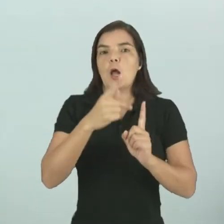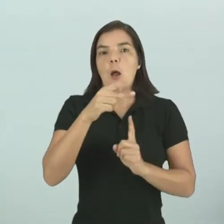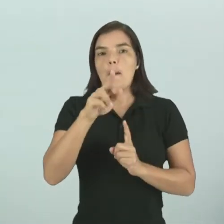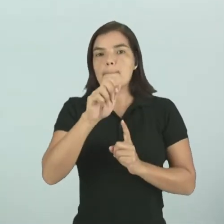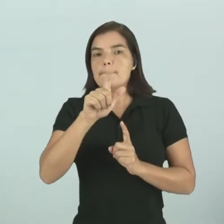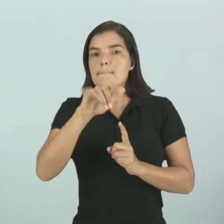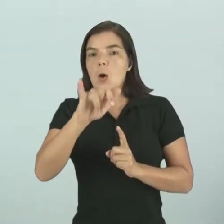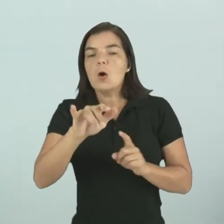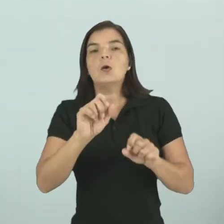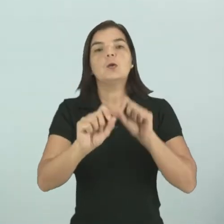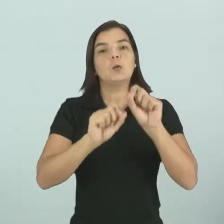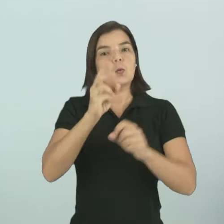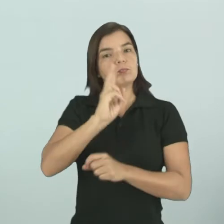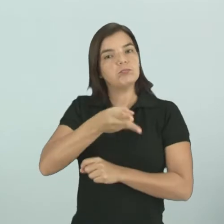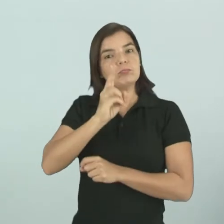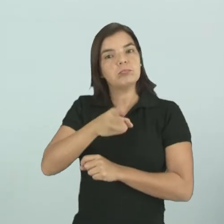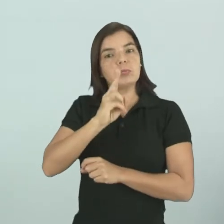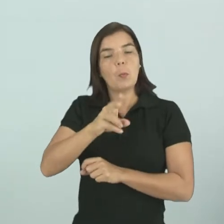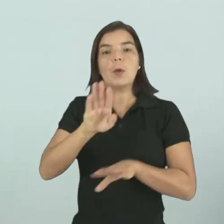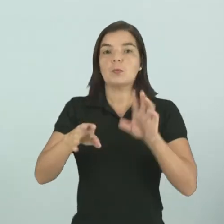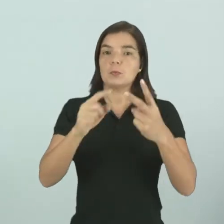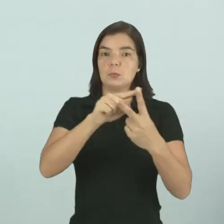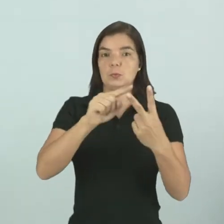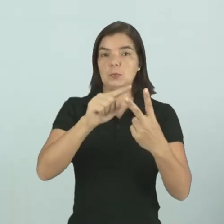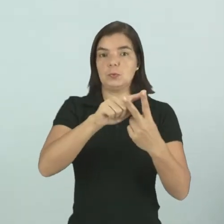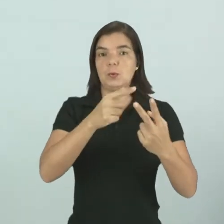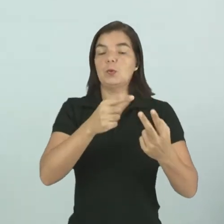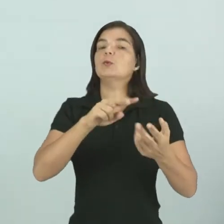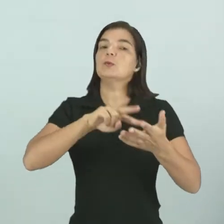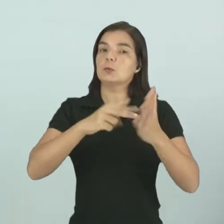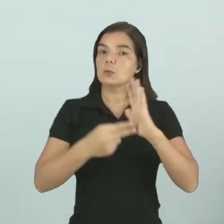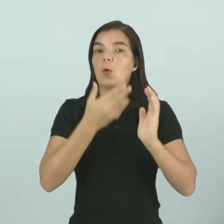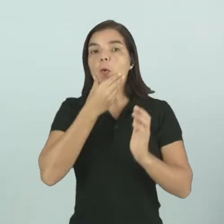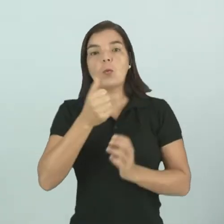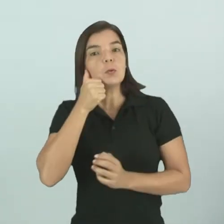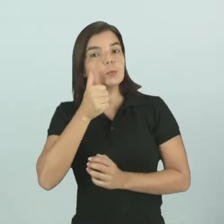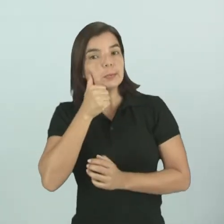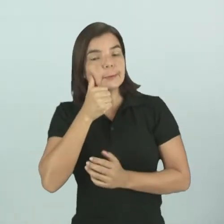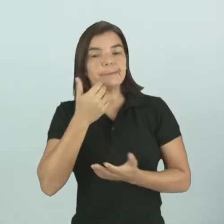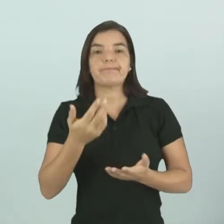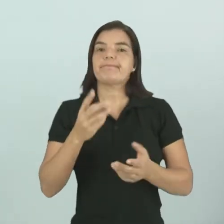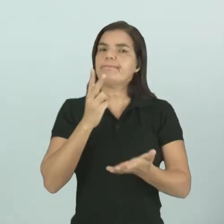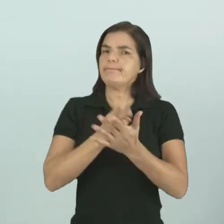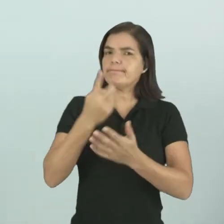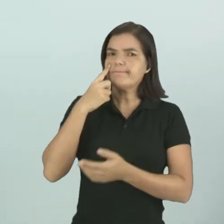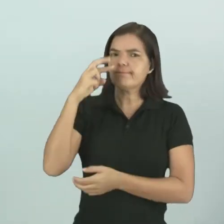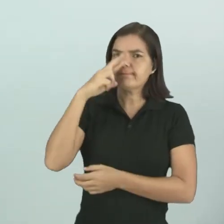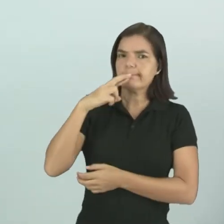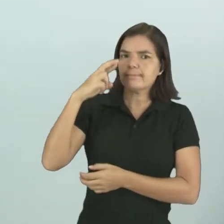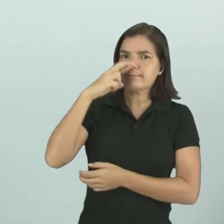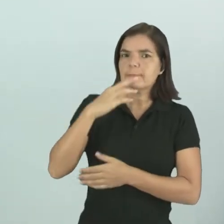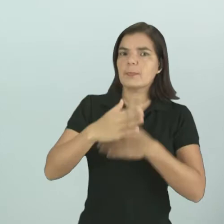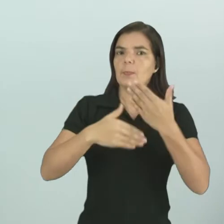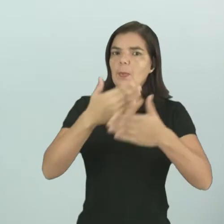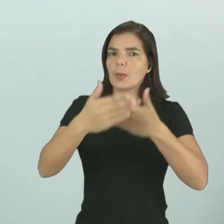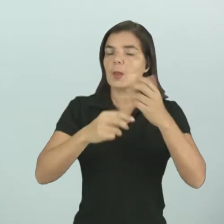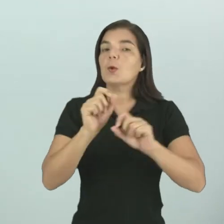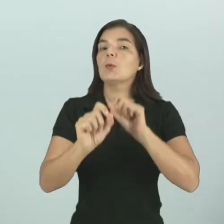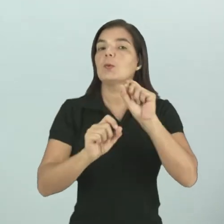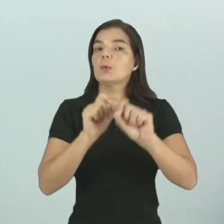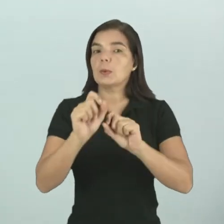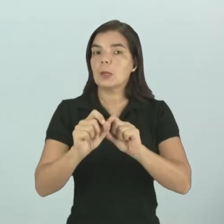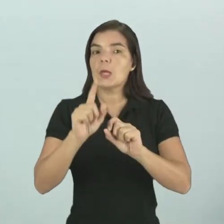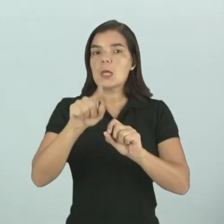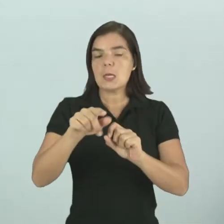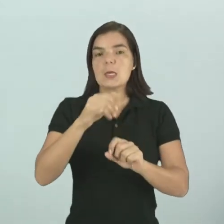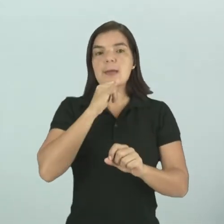ela recair com o mesmo peso para os dois gêneros, para o homem e para a mulher. Nós sempre observamos ao longo da história que